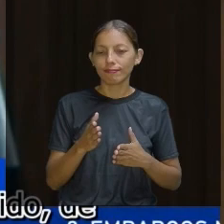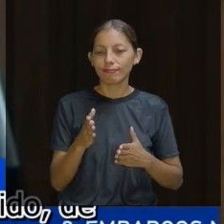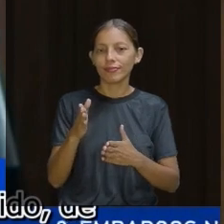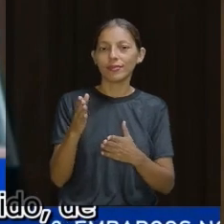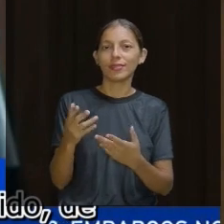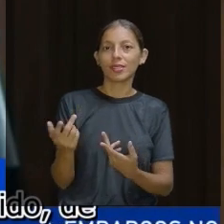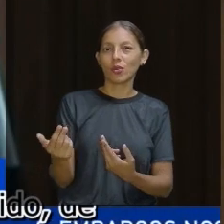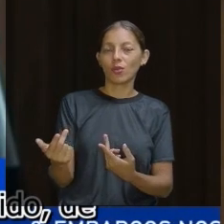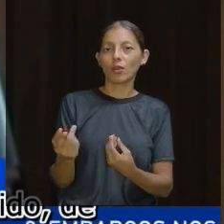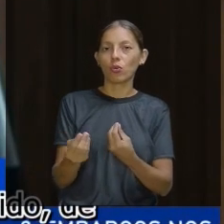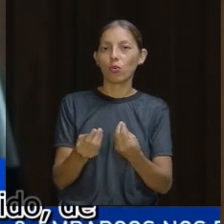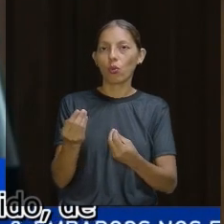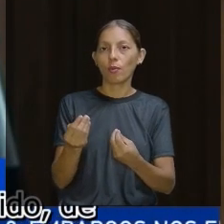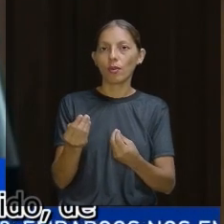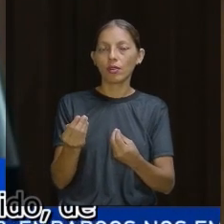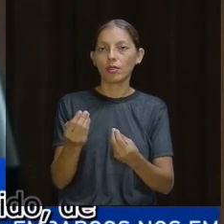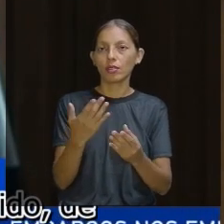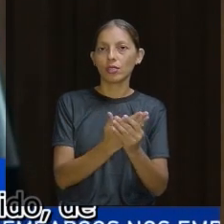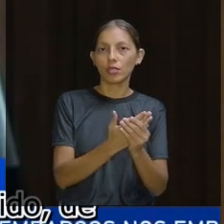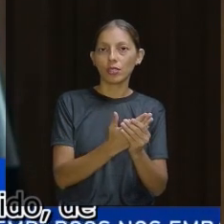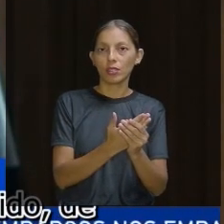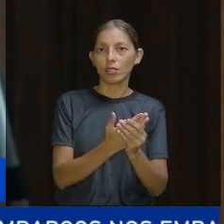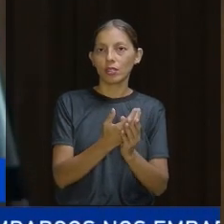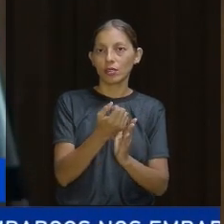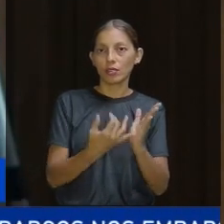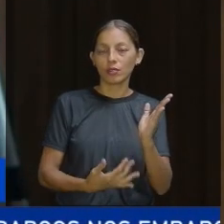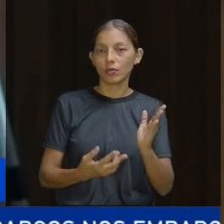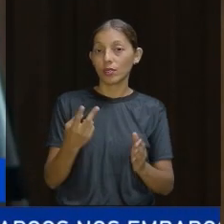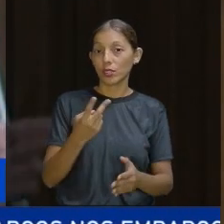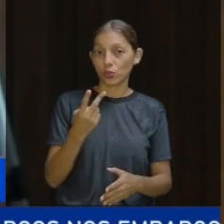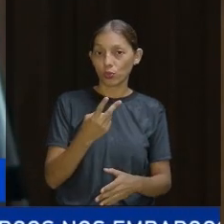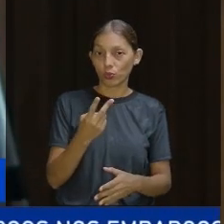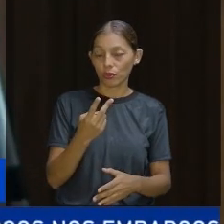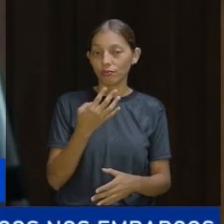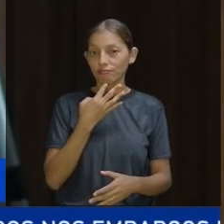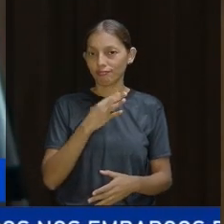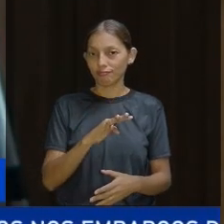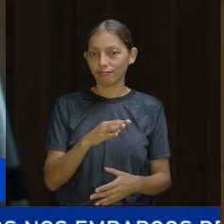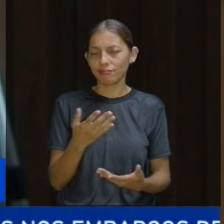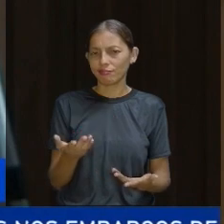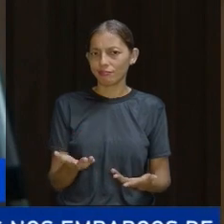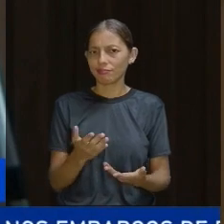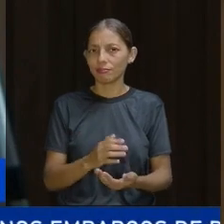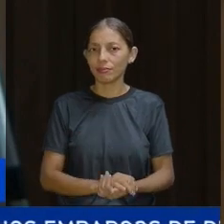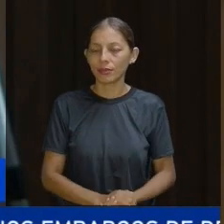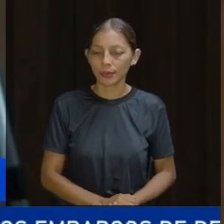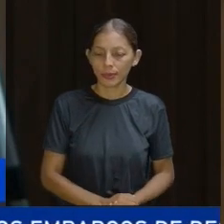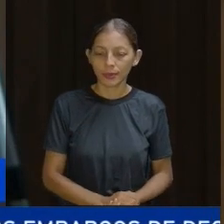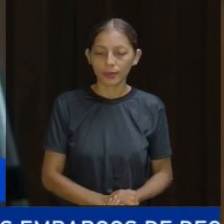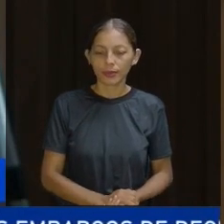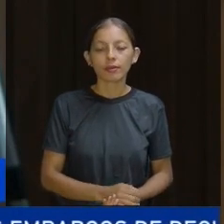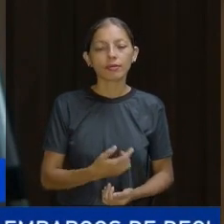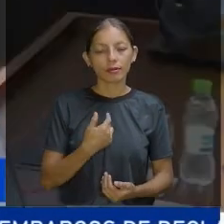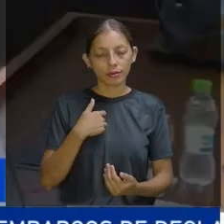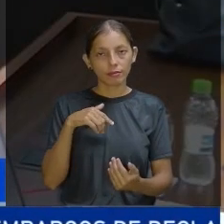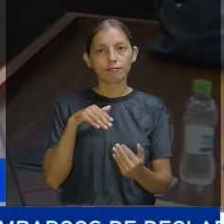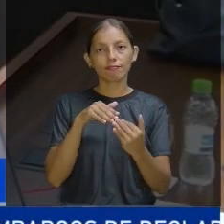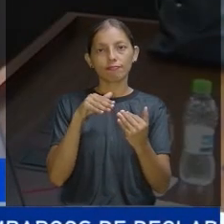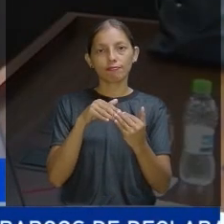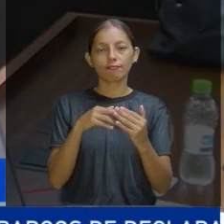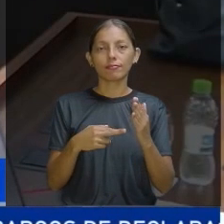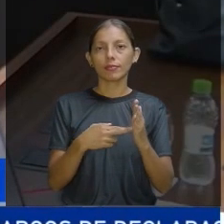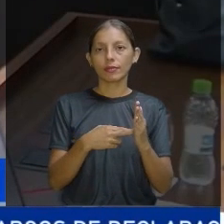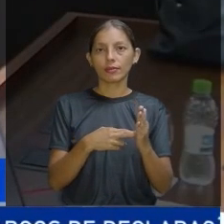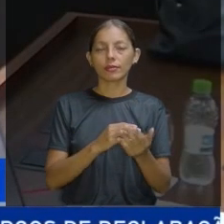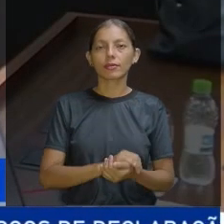na hipótese do segundo embargo já não se conhece. Mas, superado isso, na questão do mérito, acompanho integralmente Vossa Excelência. Perfeito,